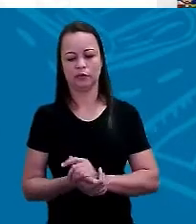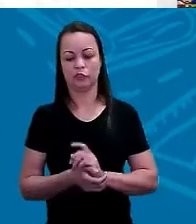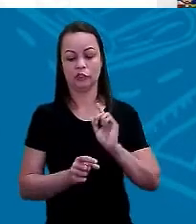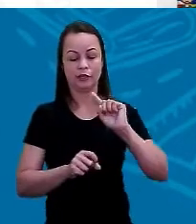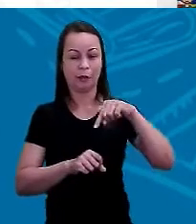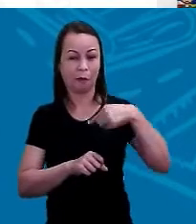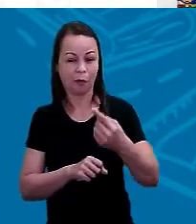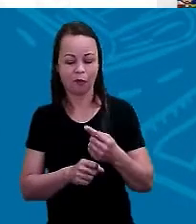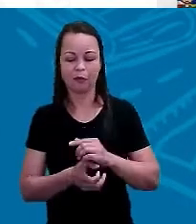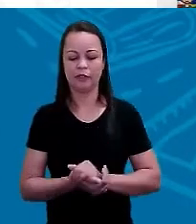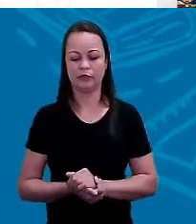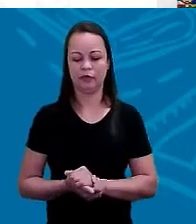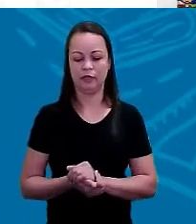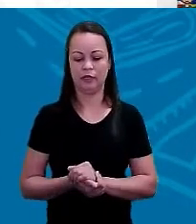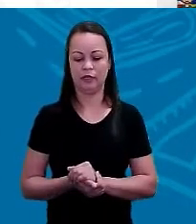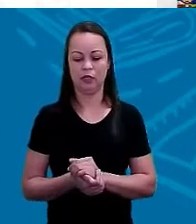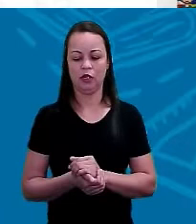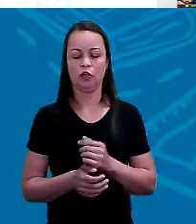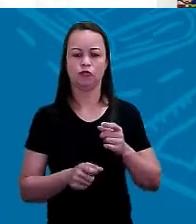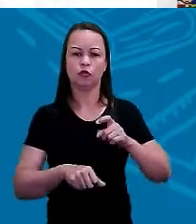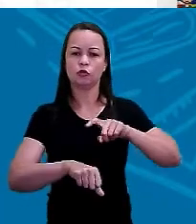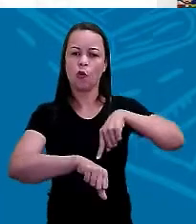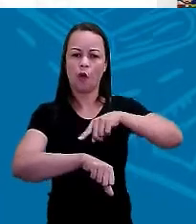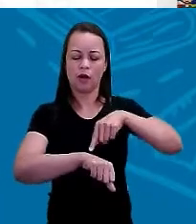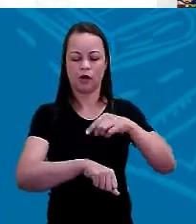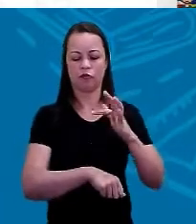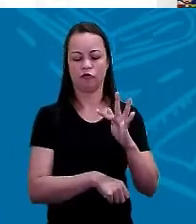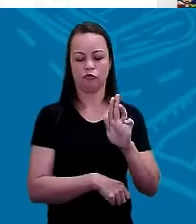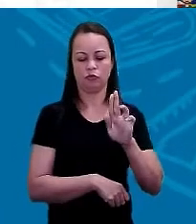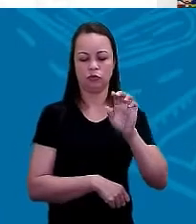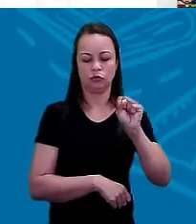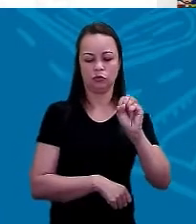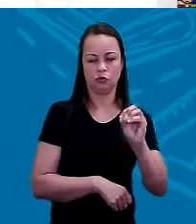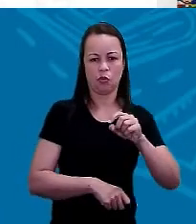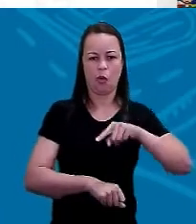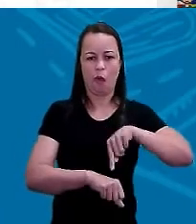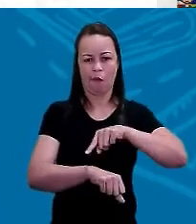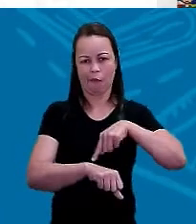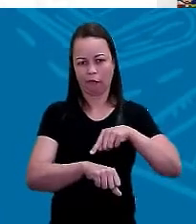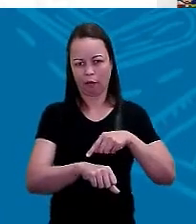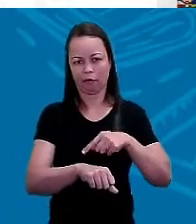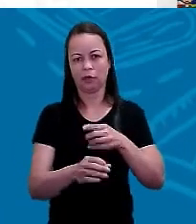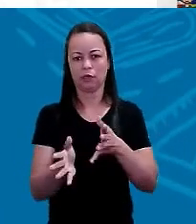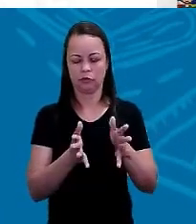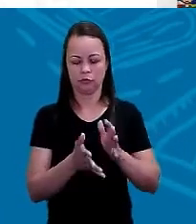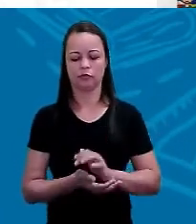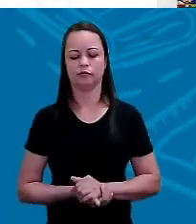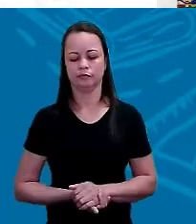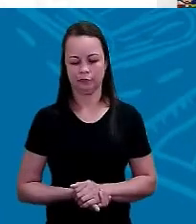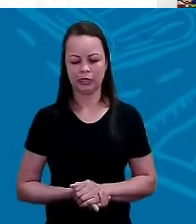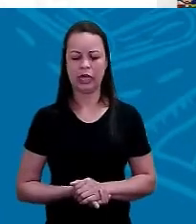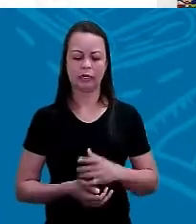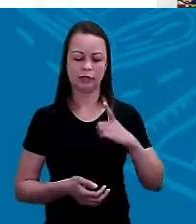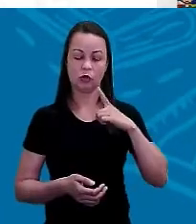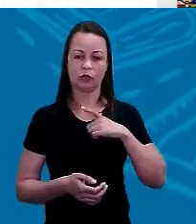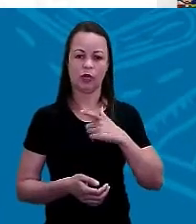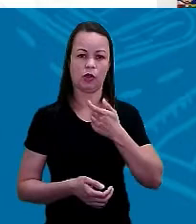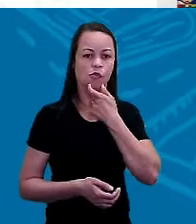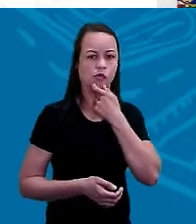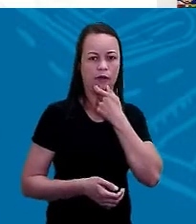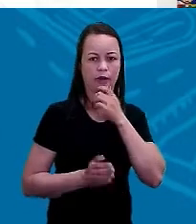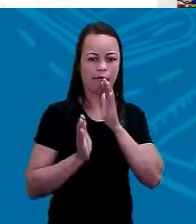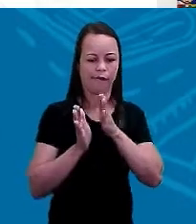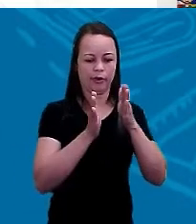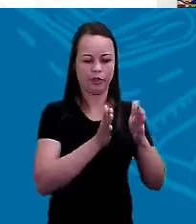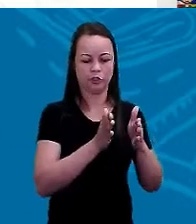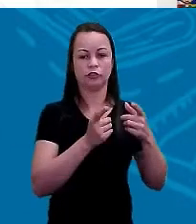zone. Lembra que lá no texto ele falou no time zone, que a zona de lá era diferente, então time zone é o fuso horário, não é a